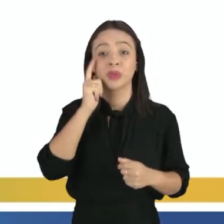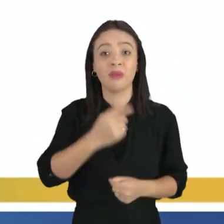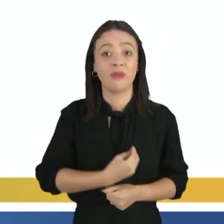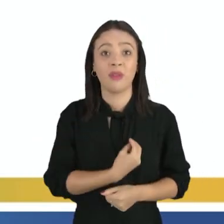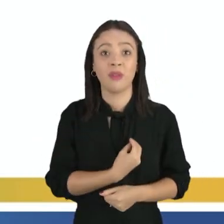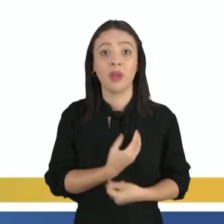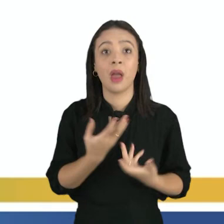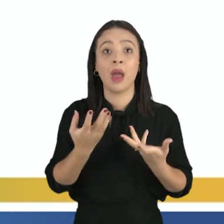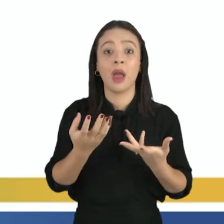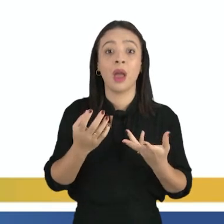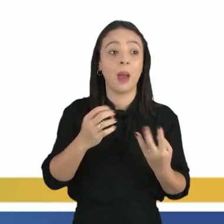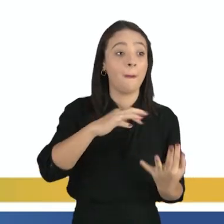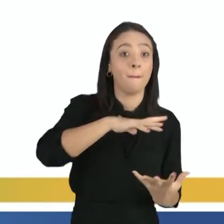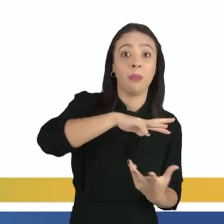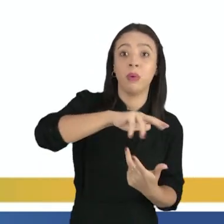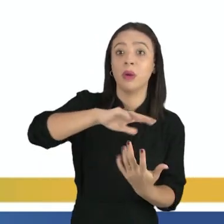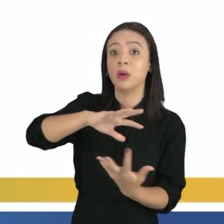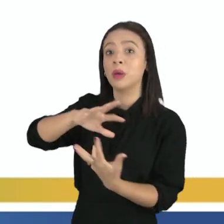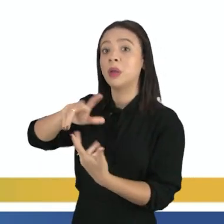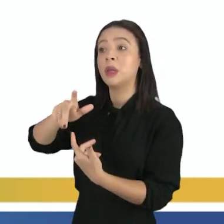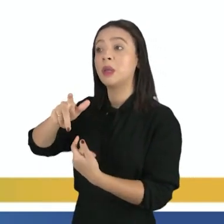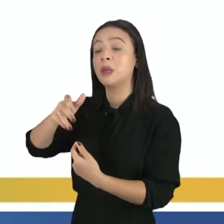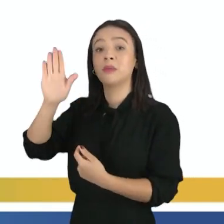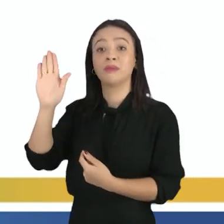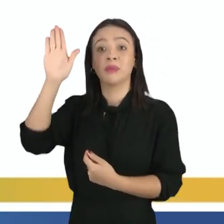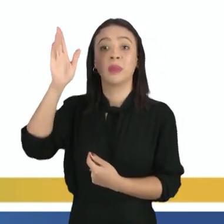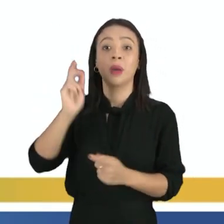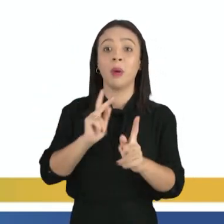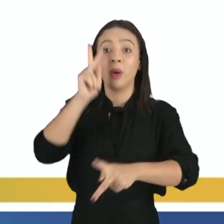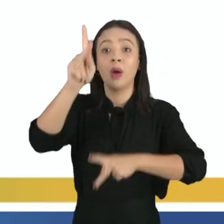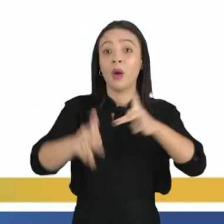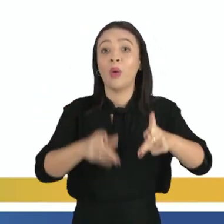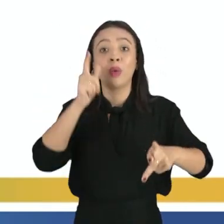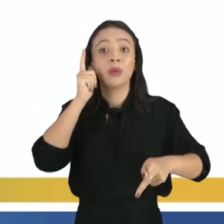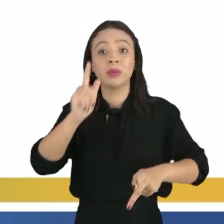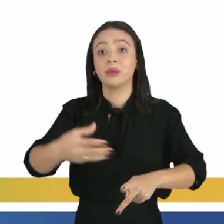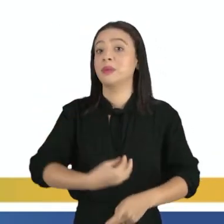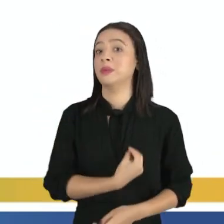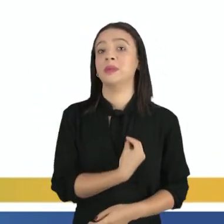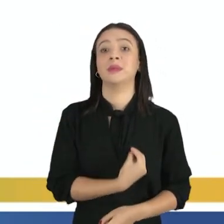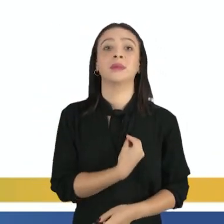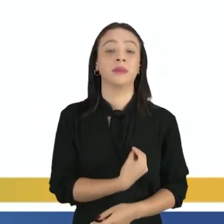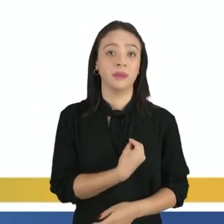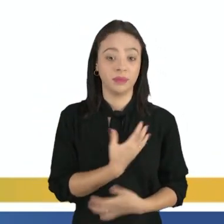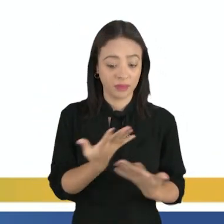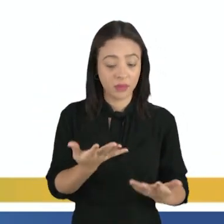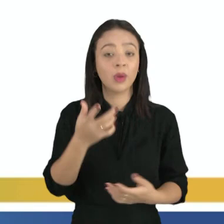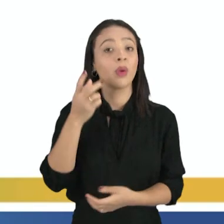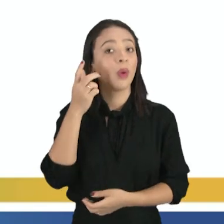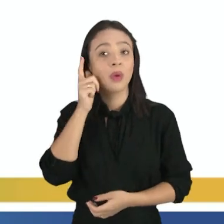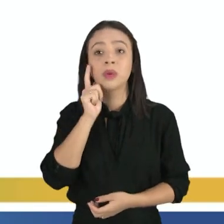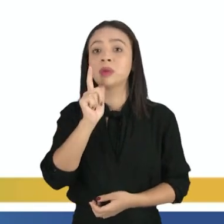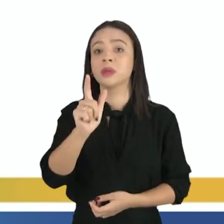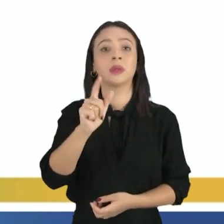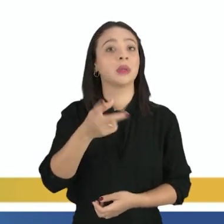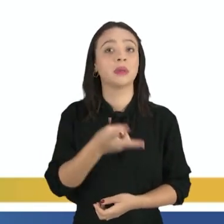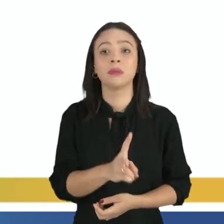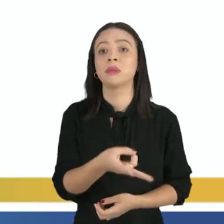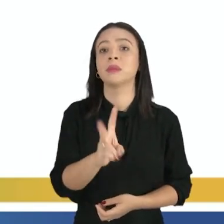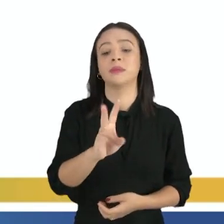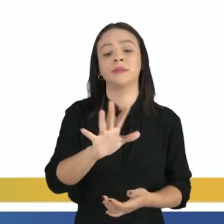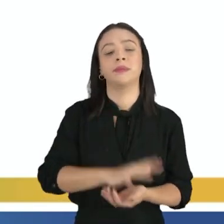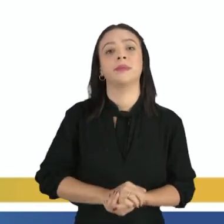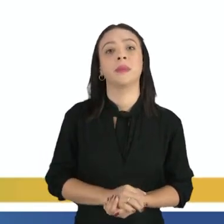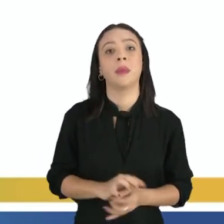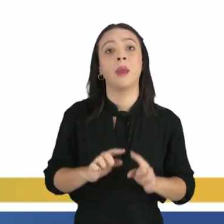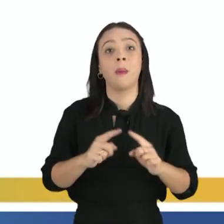procuram planetas candidatos para que a população humana possa ir, né? Possa continuar a sua vivência ali, só